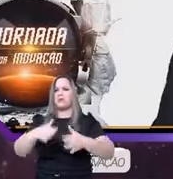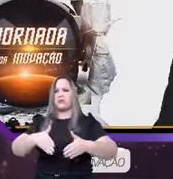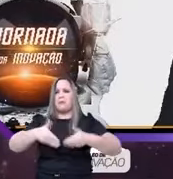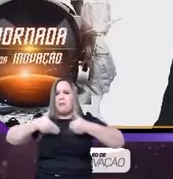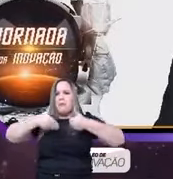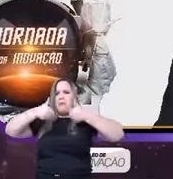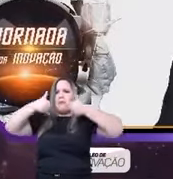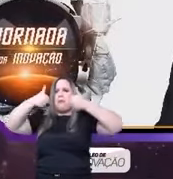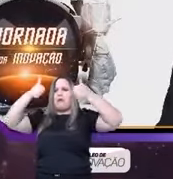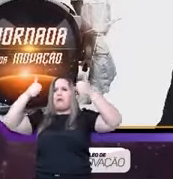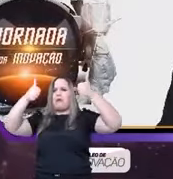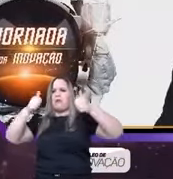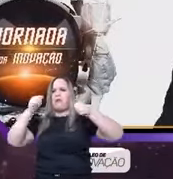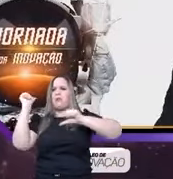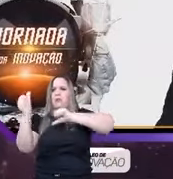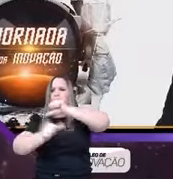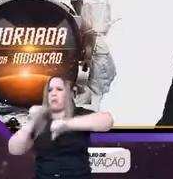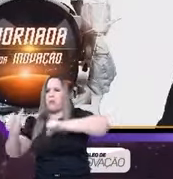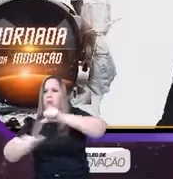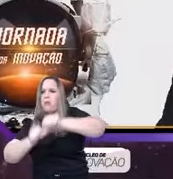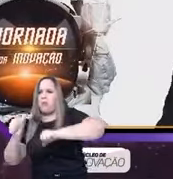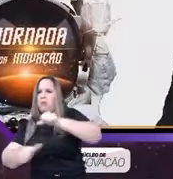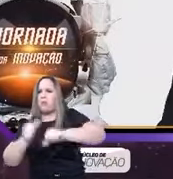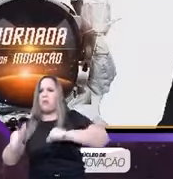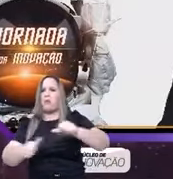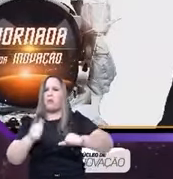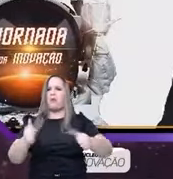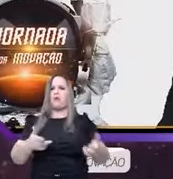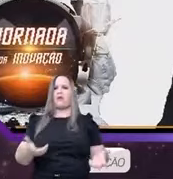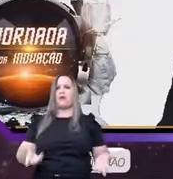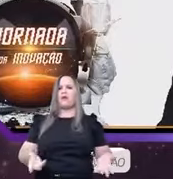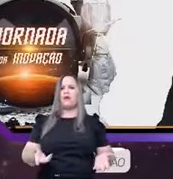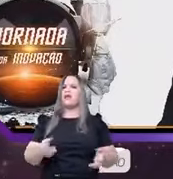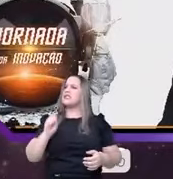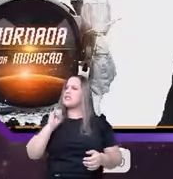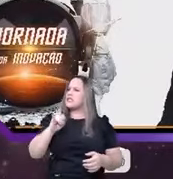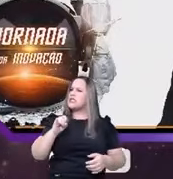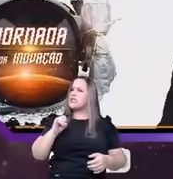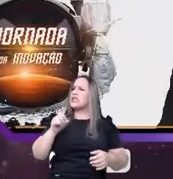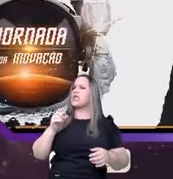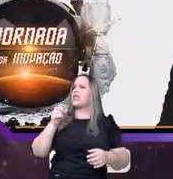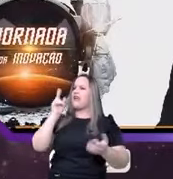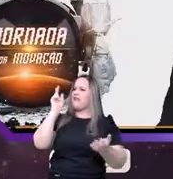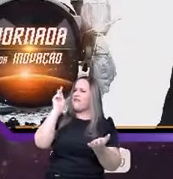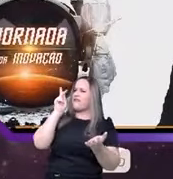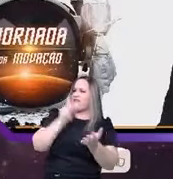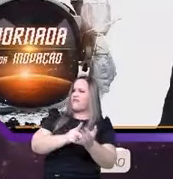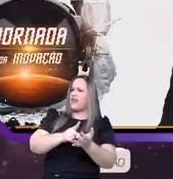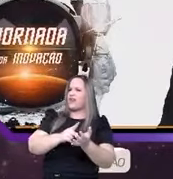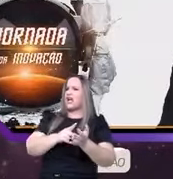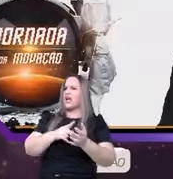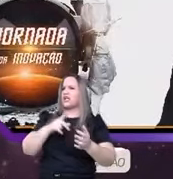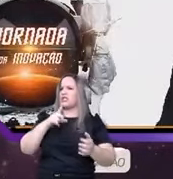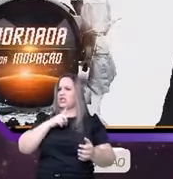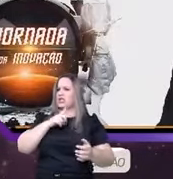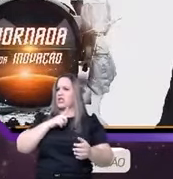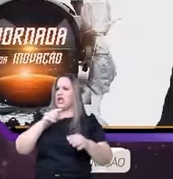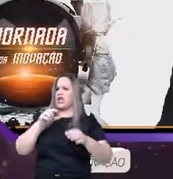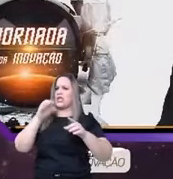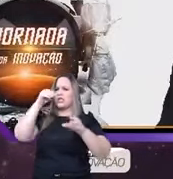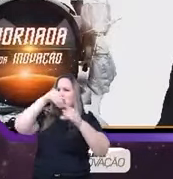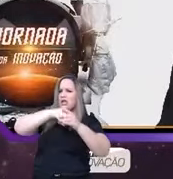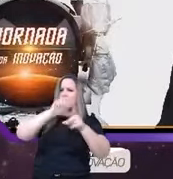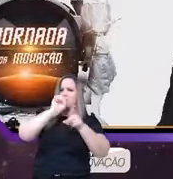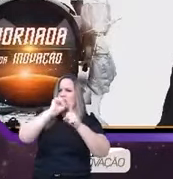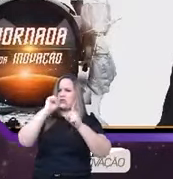organizacional, de modernização organizacional, se eles estariam de fato aderindo ao movimento de modernização da sociedade, se eles